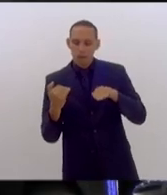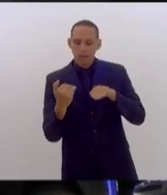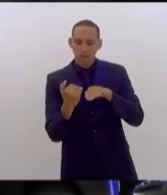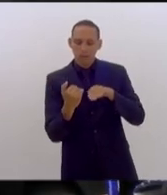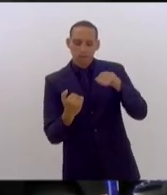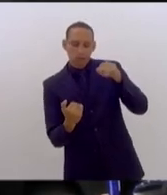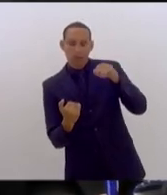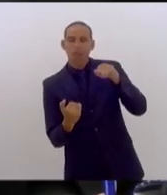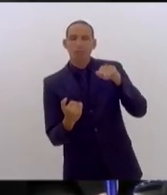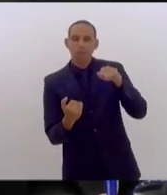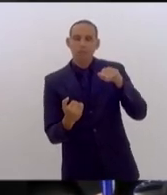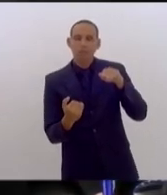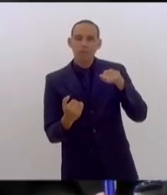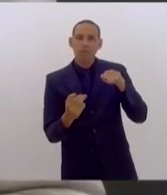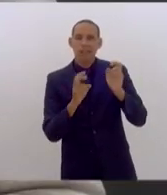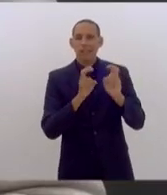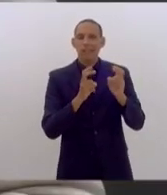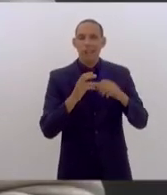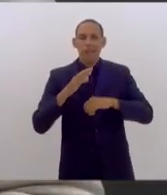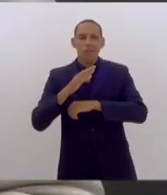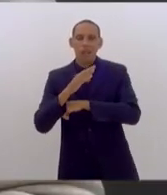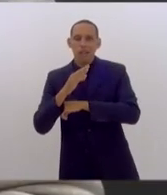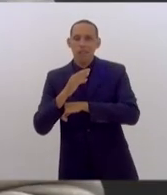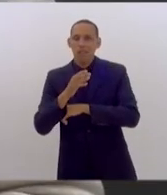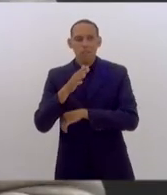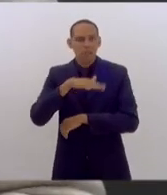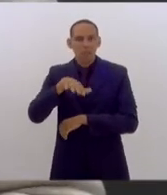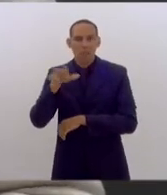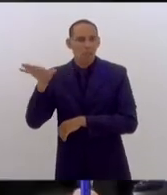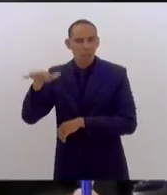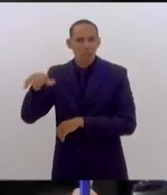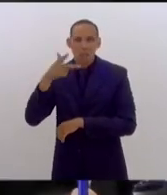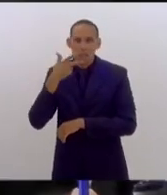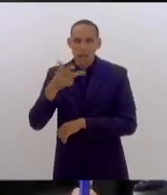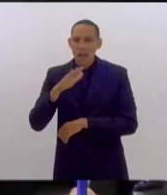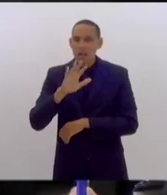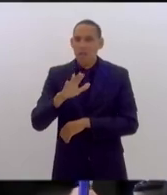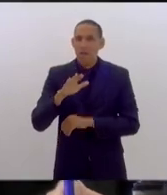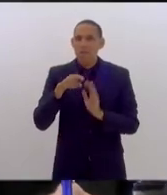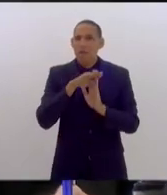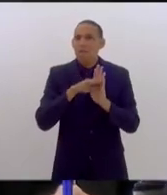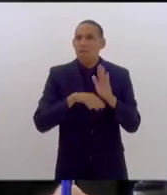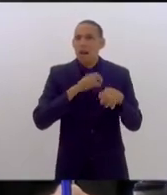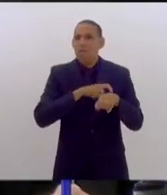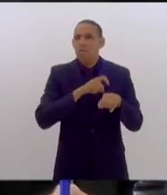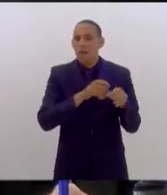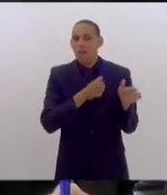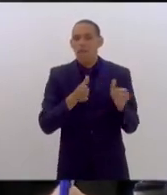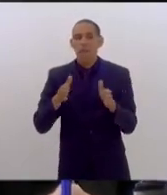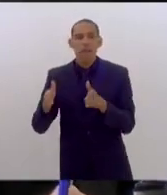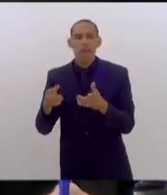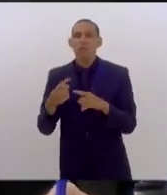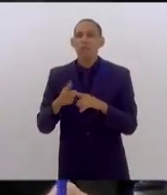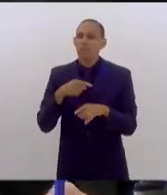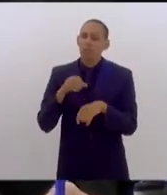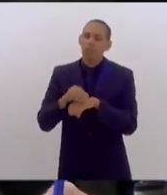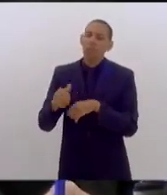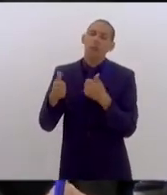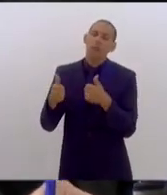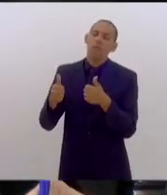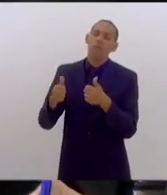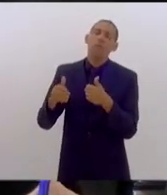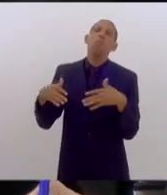nível entre o piso do trem EA plataforma que é lícita lá mas não falou no vai funcionar questão do cronograma porque senão a gente recomendo tá bom